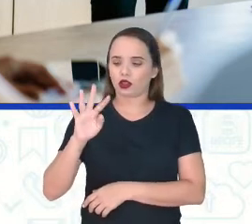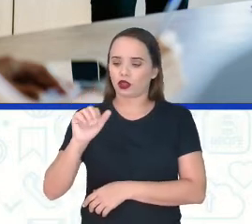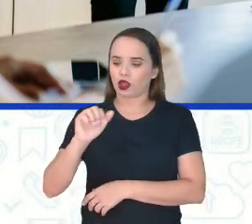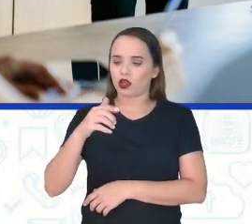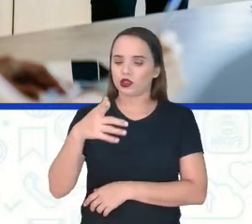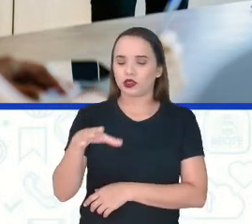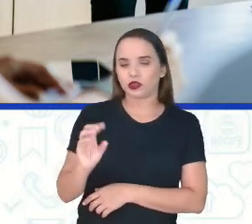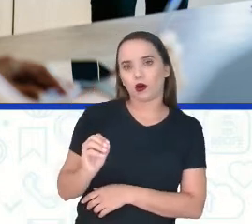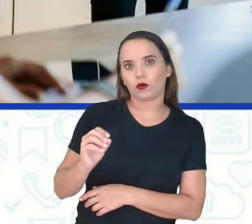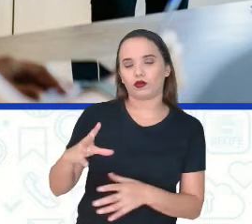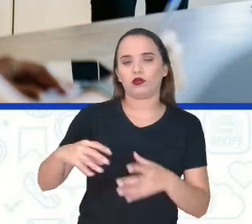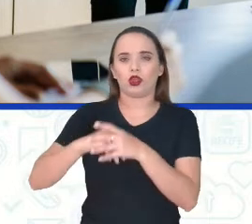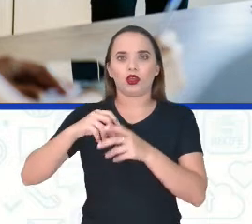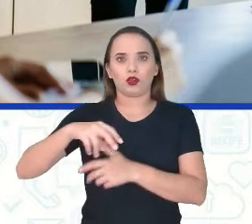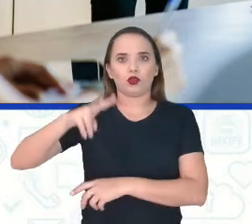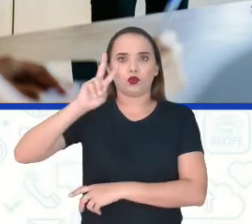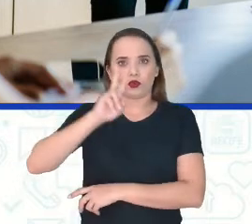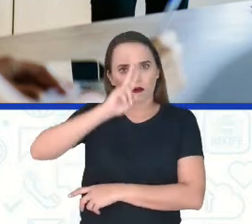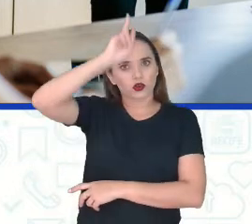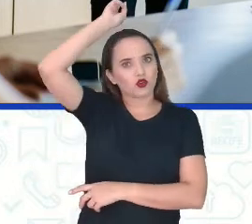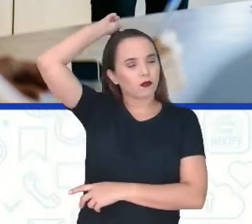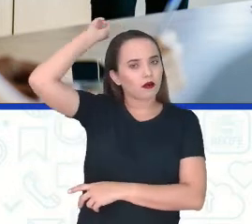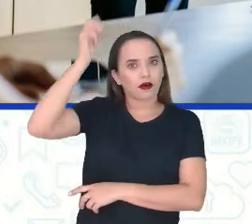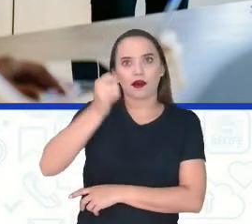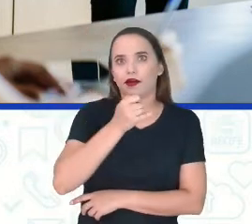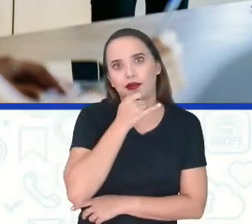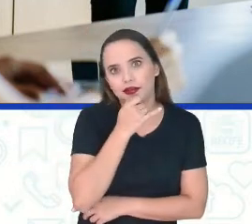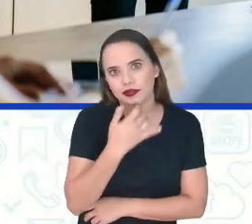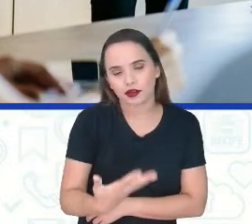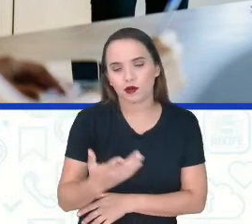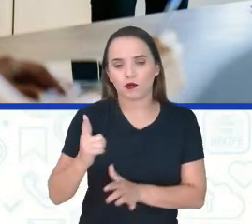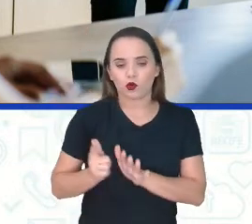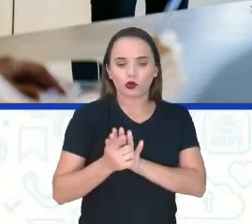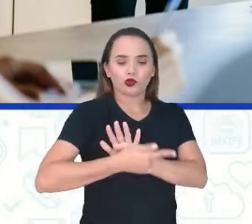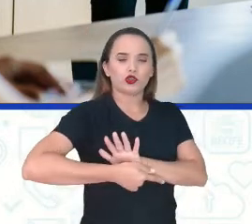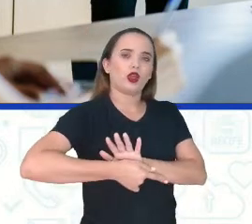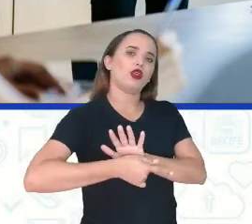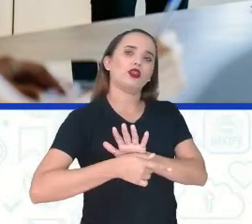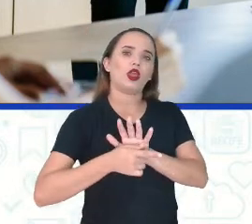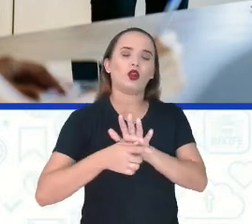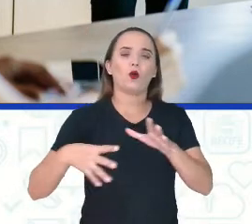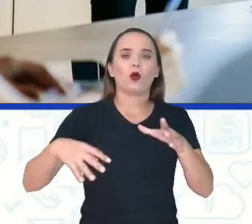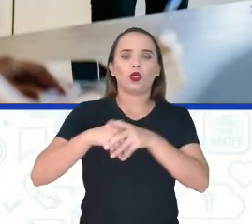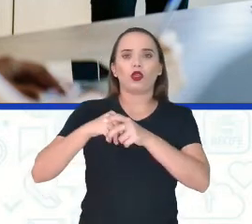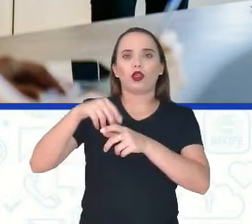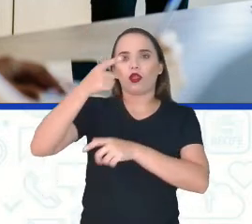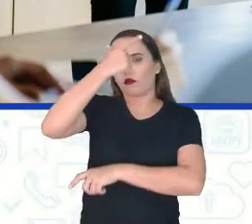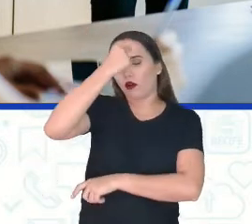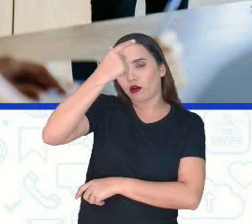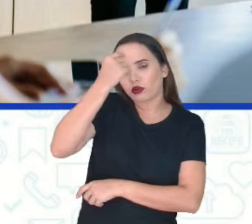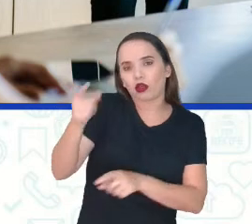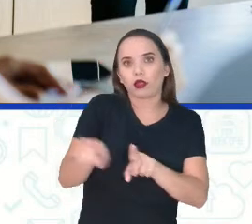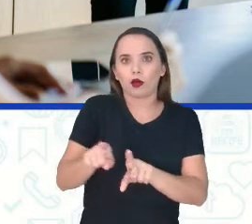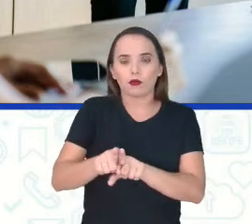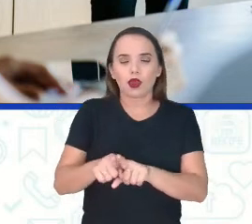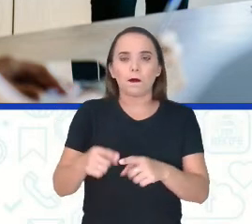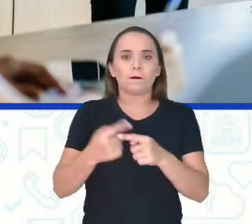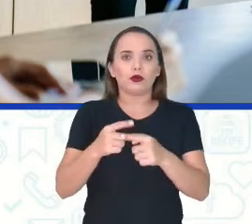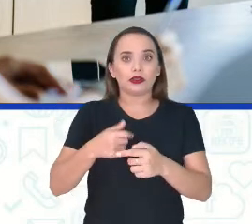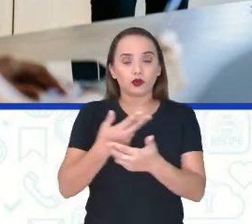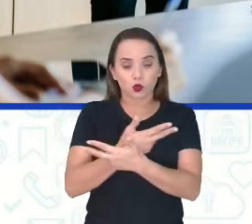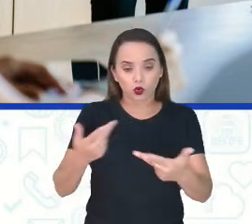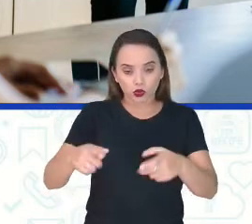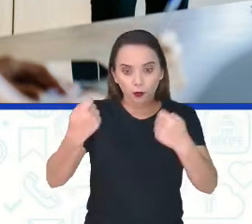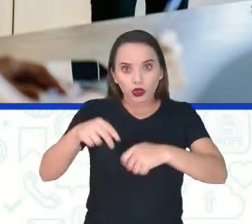por exemplo, as dissertações acadêmicas, porque são gêneros que exigem esse convencimento. Eu preciso defender o meu ponto